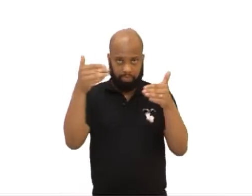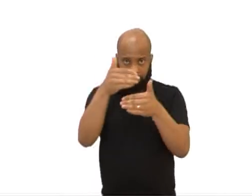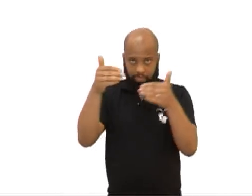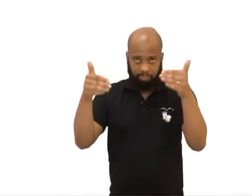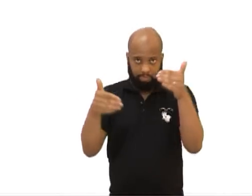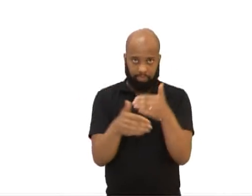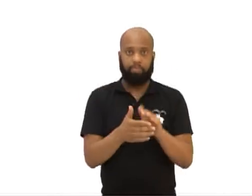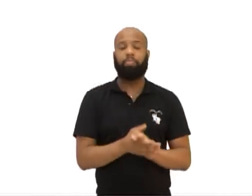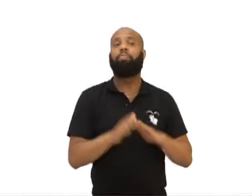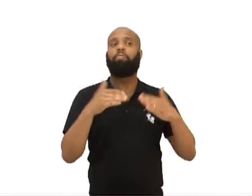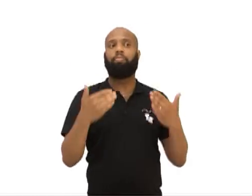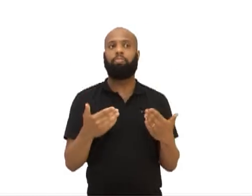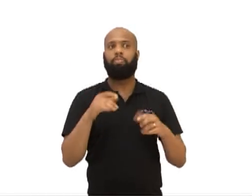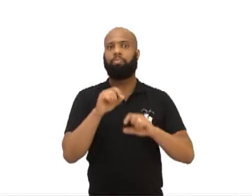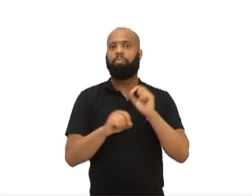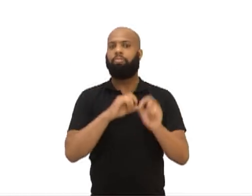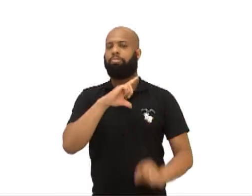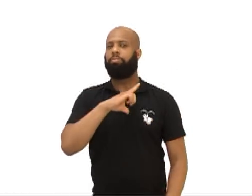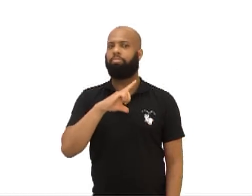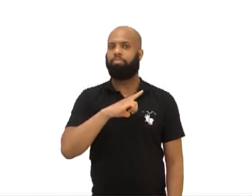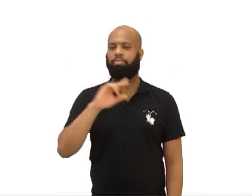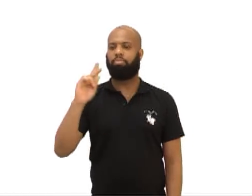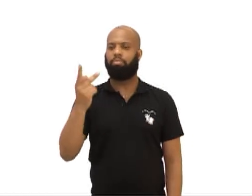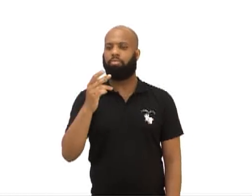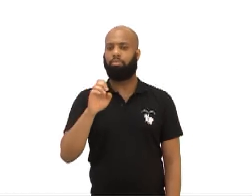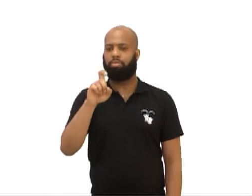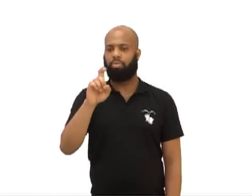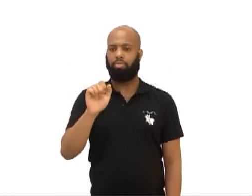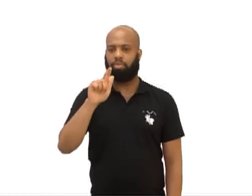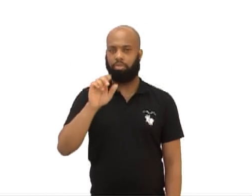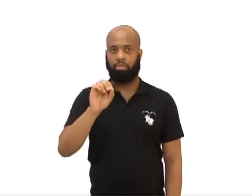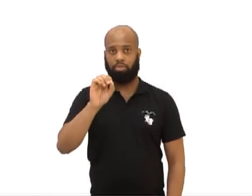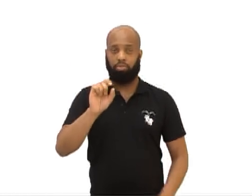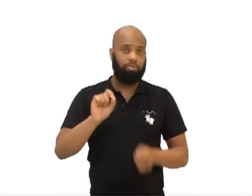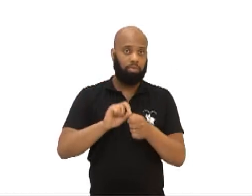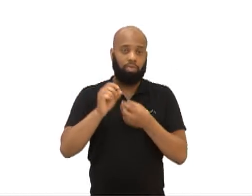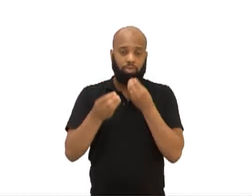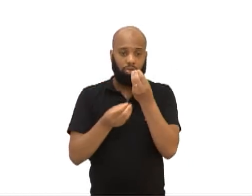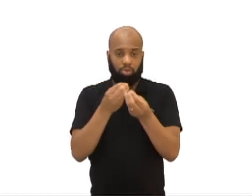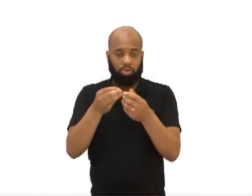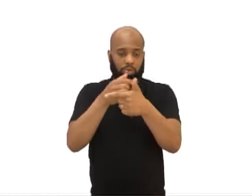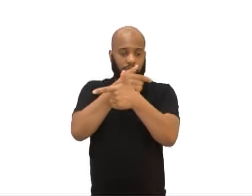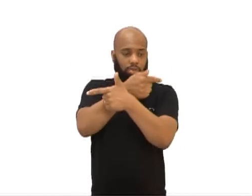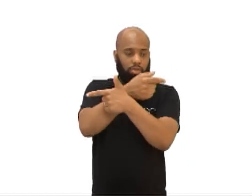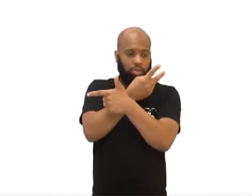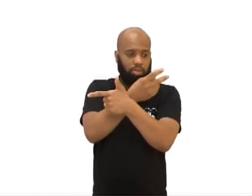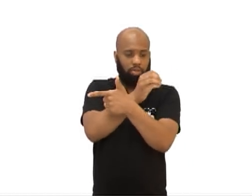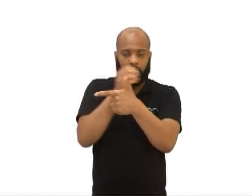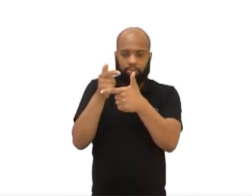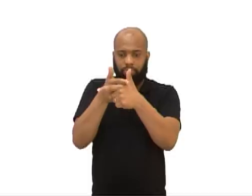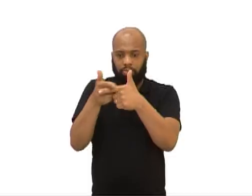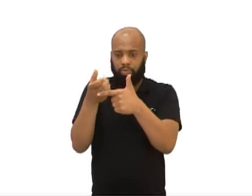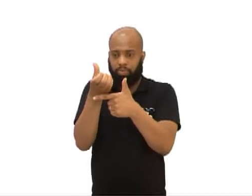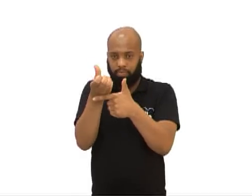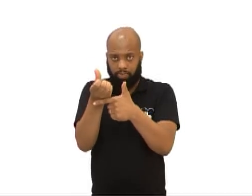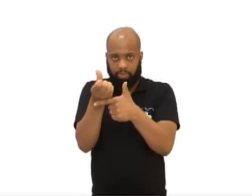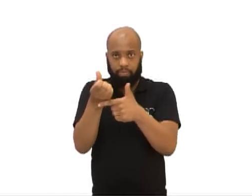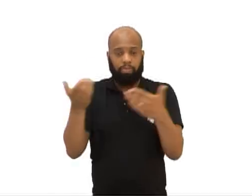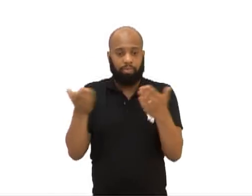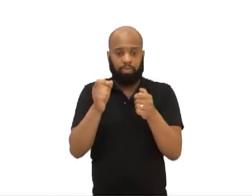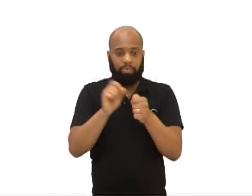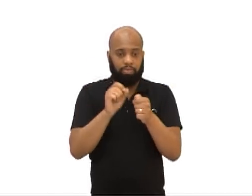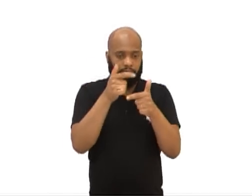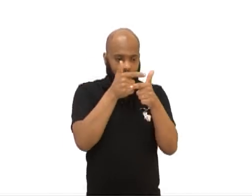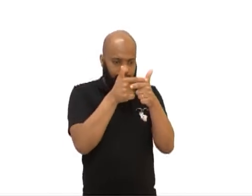hexágono, já identificamos. Então, é só fazer 720 dividido por 6. Efetuando a divisão,